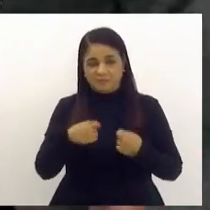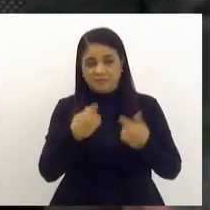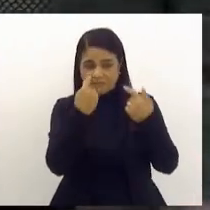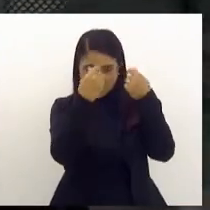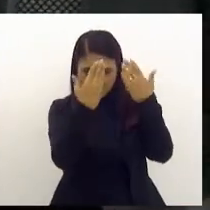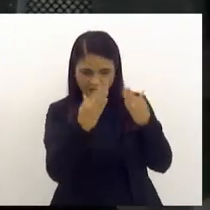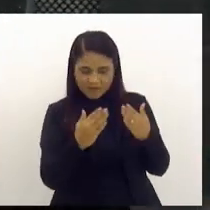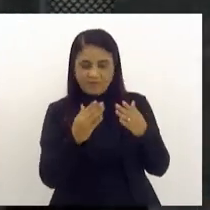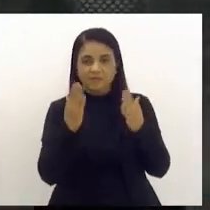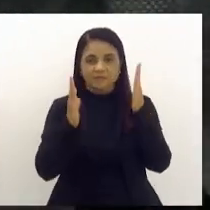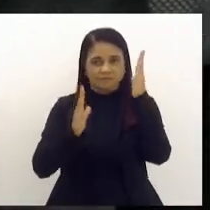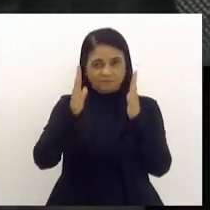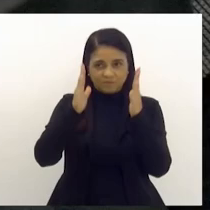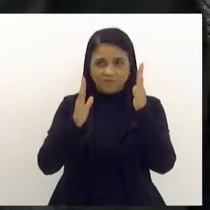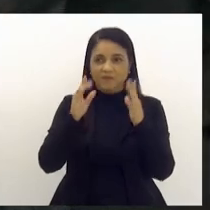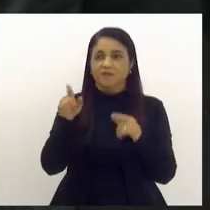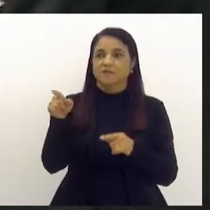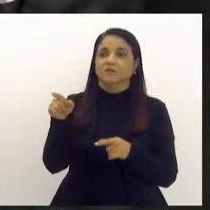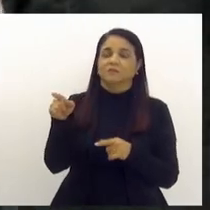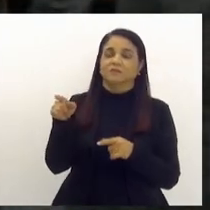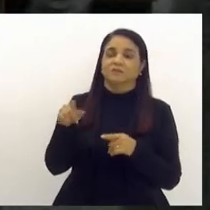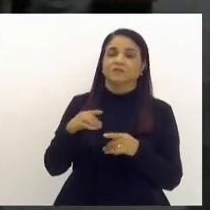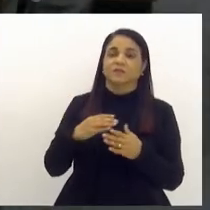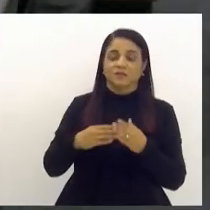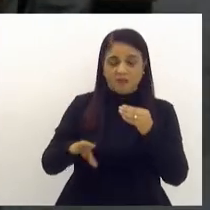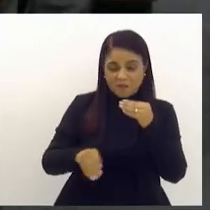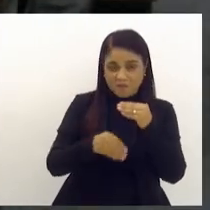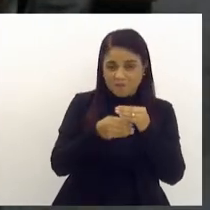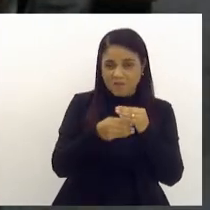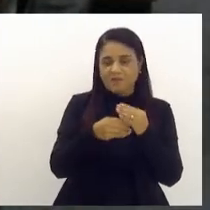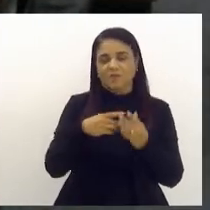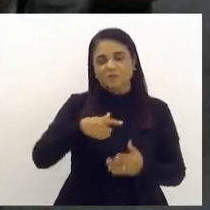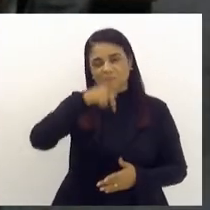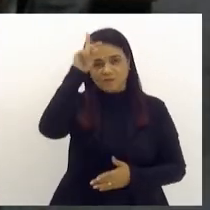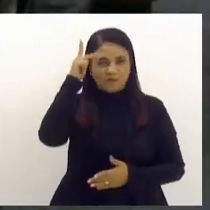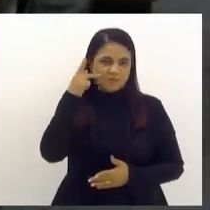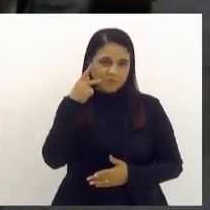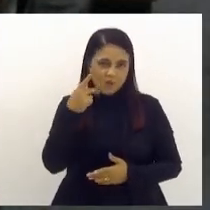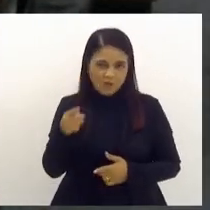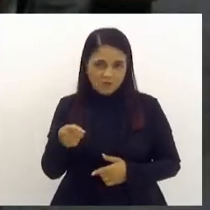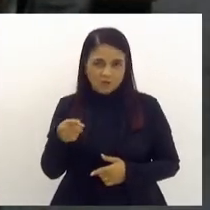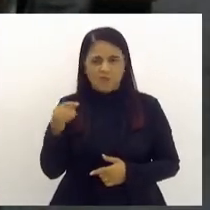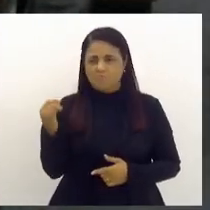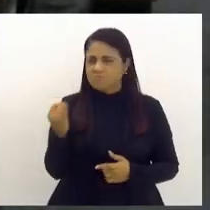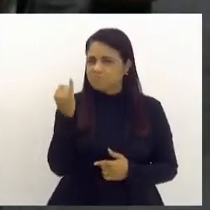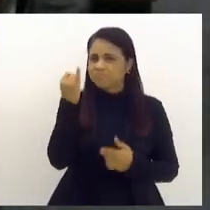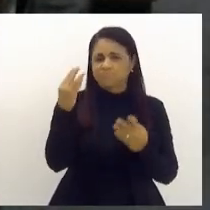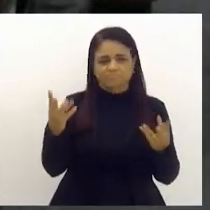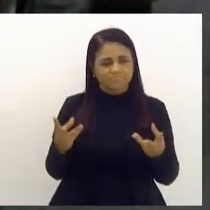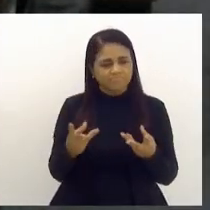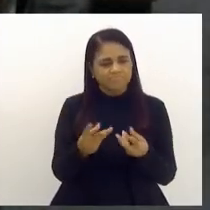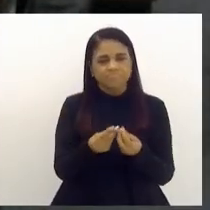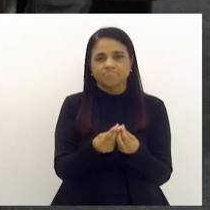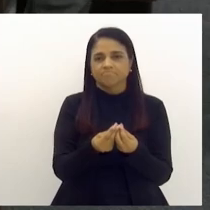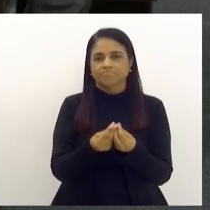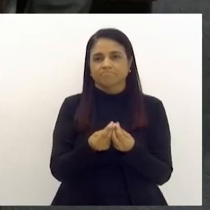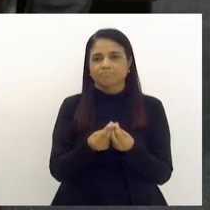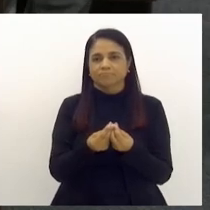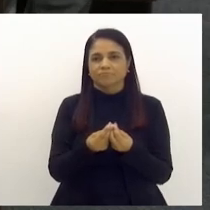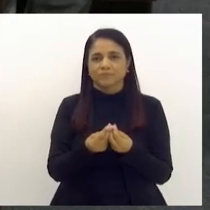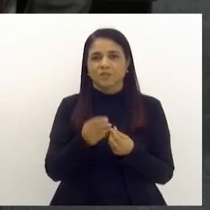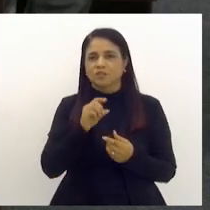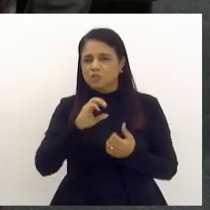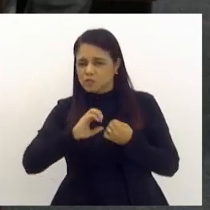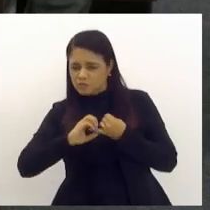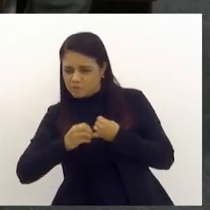Ah, foi da CC. E também a emenda do deputado Luiz Paulo, que eu acho que é de uma sensibilidade ainda maior, né? Porque apenas o